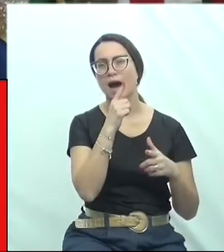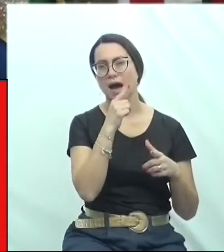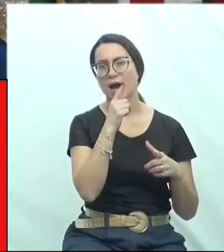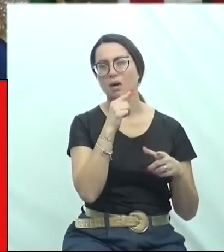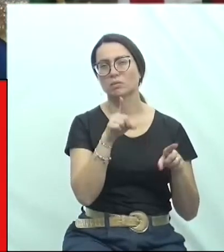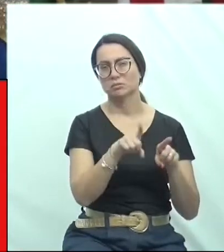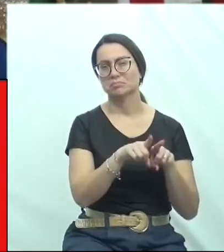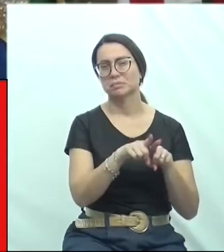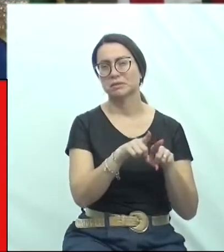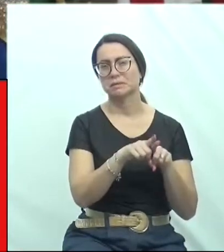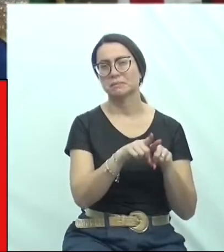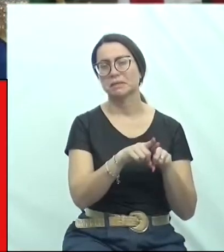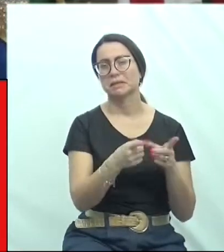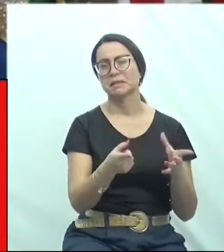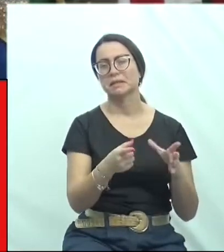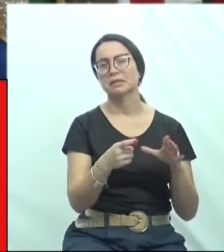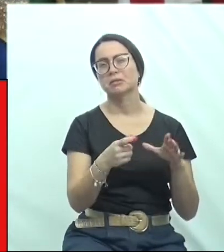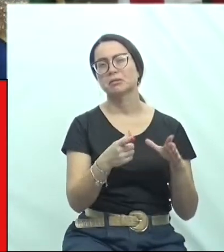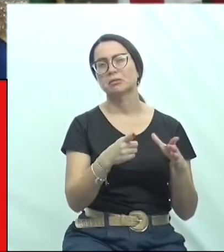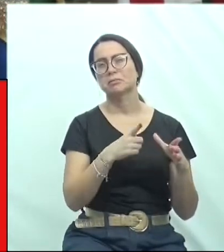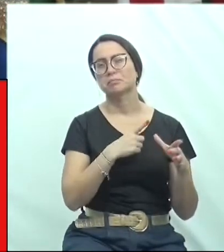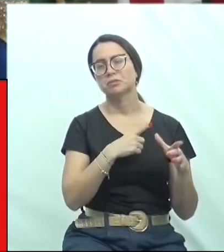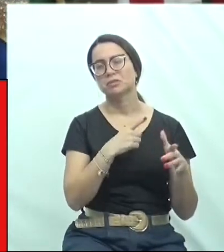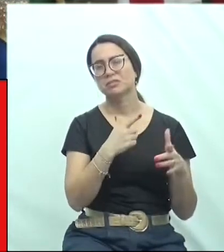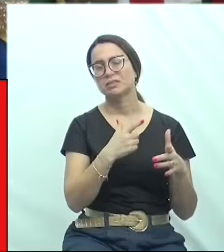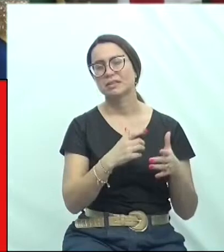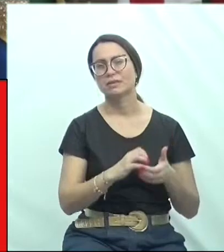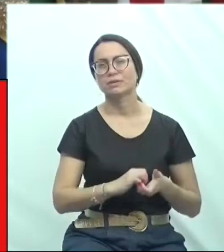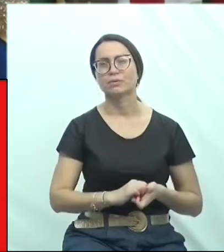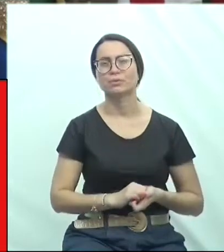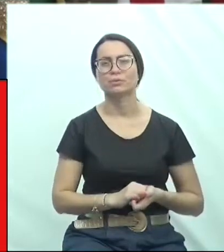produtos, ensaios técnicos, instalações prediais, instalações de campo,